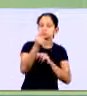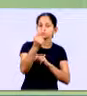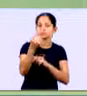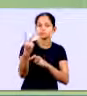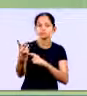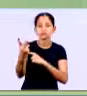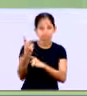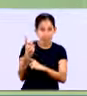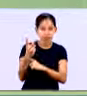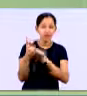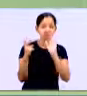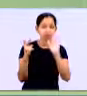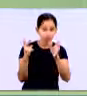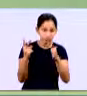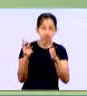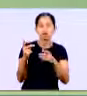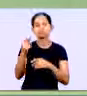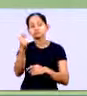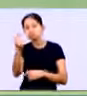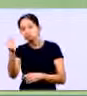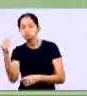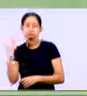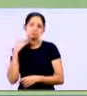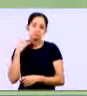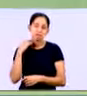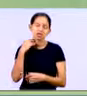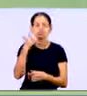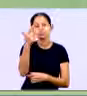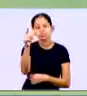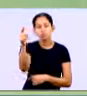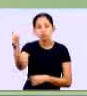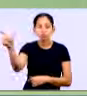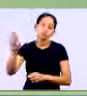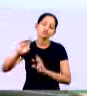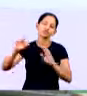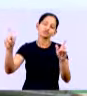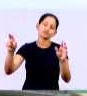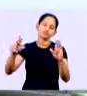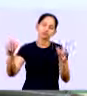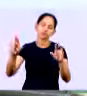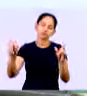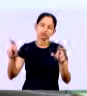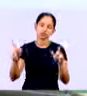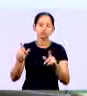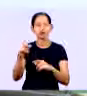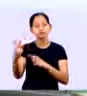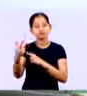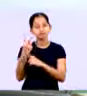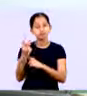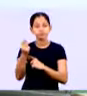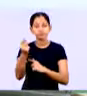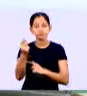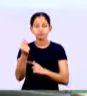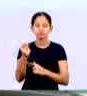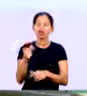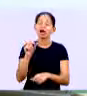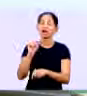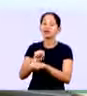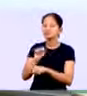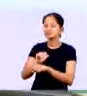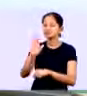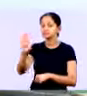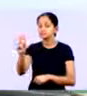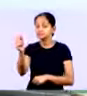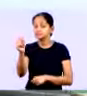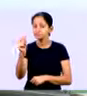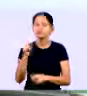dinheiro emprestado com instituições bancárias ou outro tipo de instituição que faz esse tipo de financiamento. E aí só que eu vou estar devendo para aquela empresa